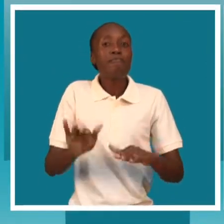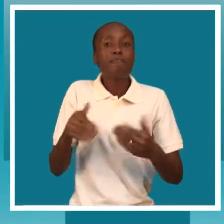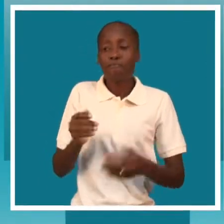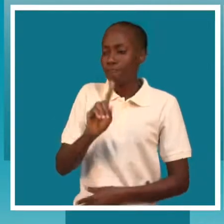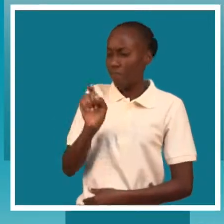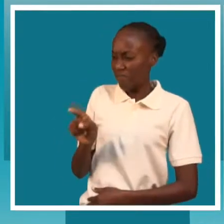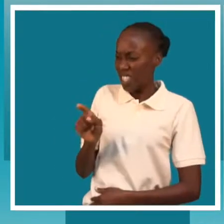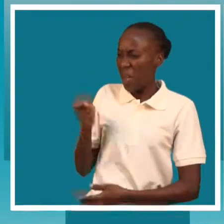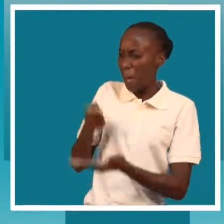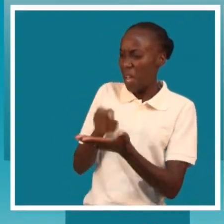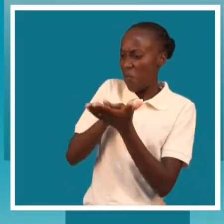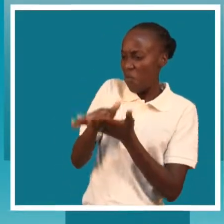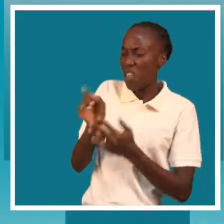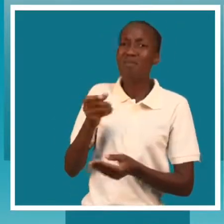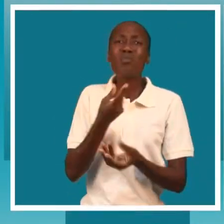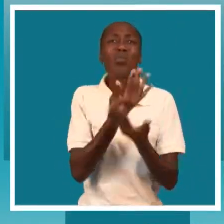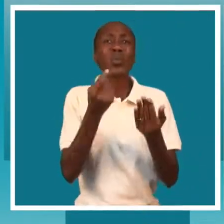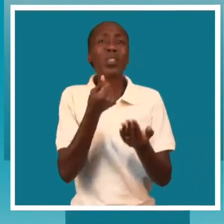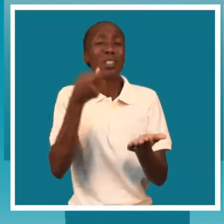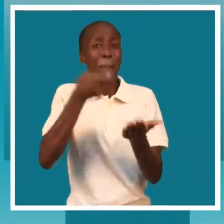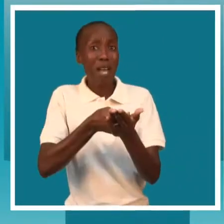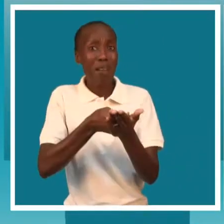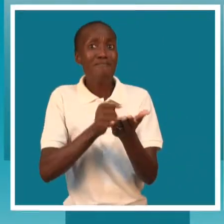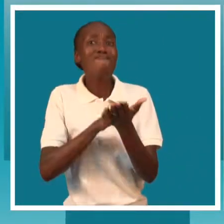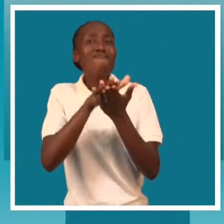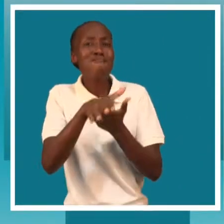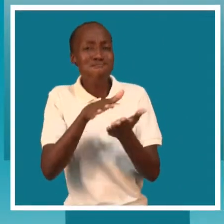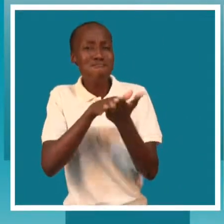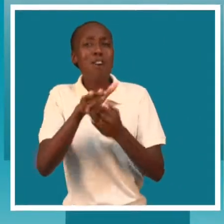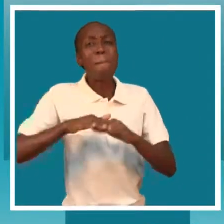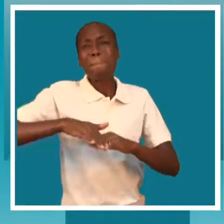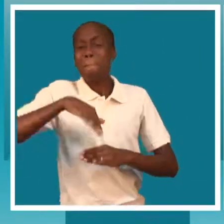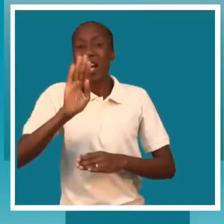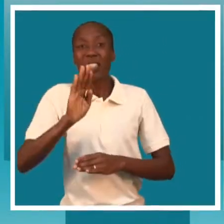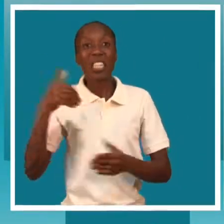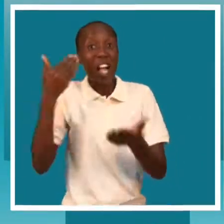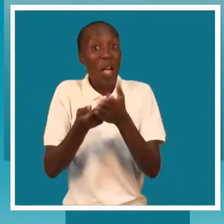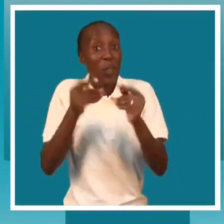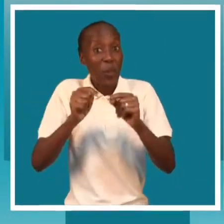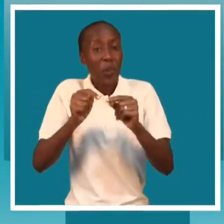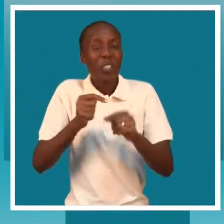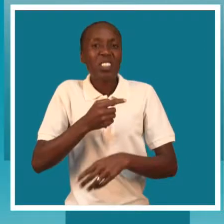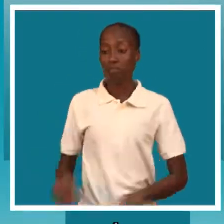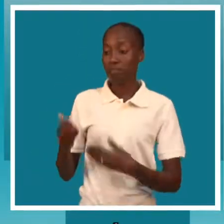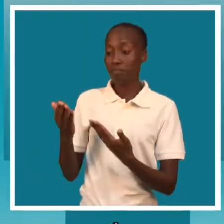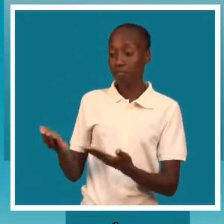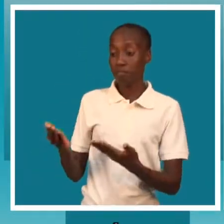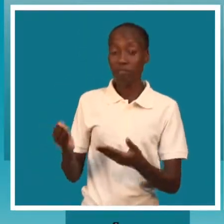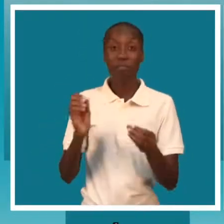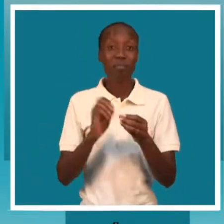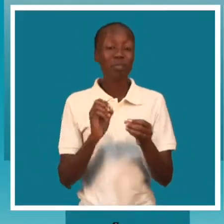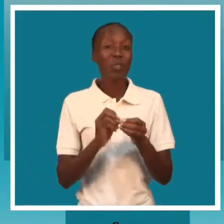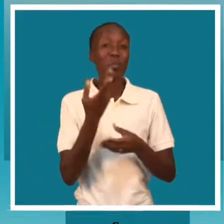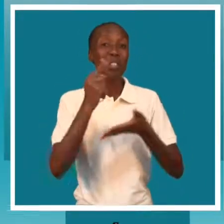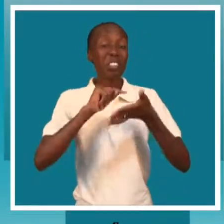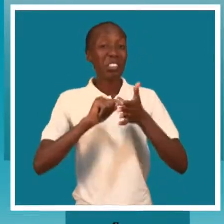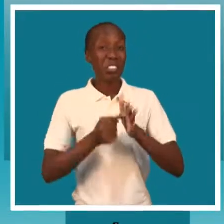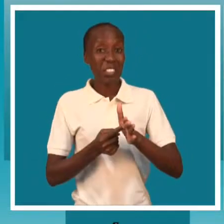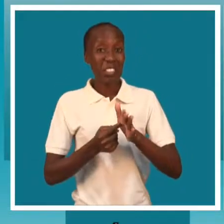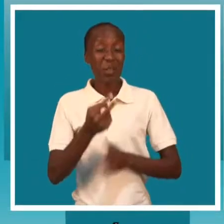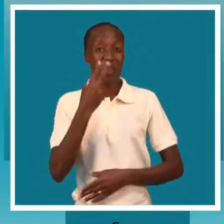gastou dinheiro em vão. Mas muito dinheiro que gastei. Muito. E até hoje estou arrependida por este dinheiro. É uma coisa que dá-me aflingir muito,